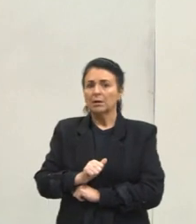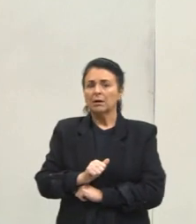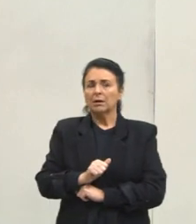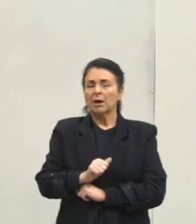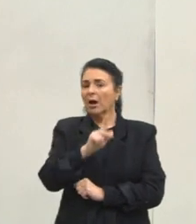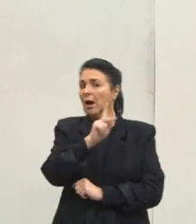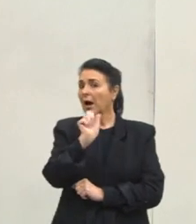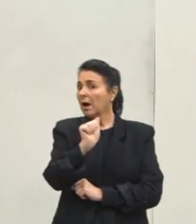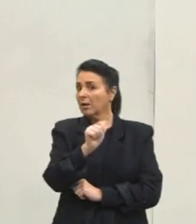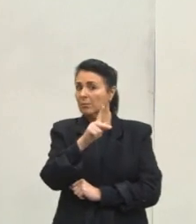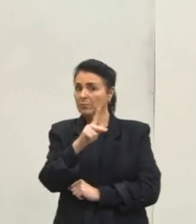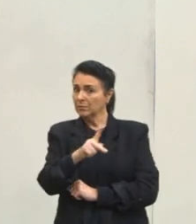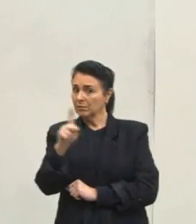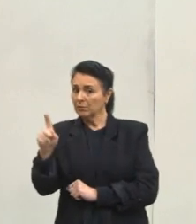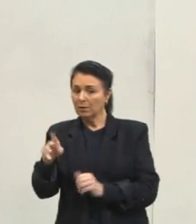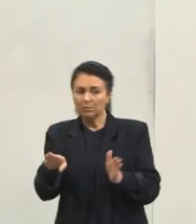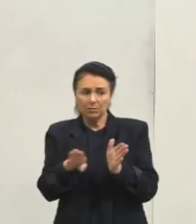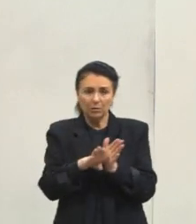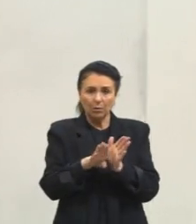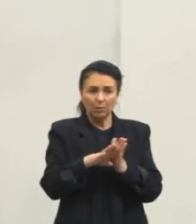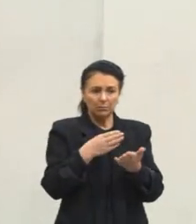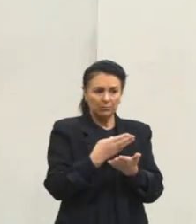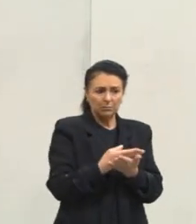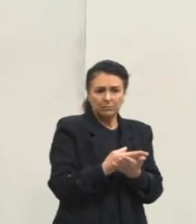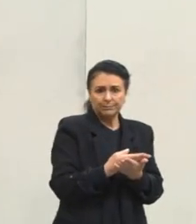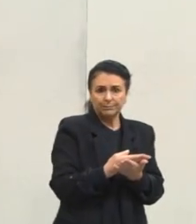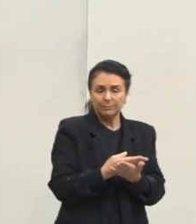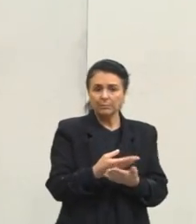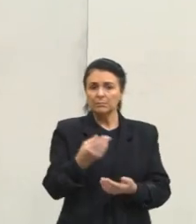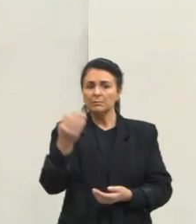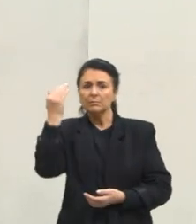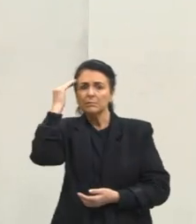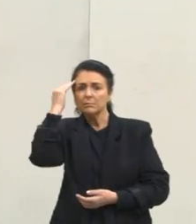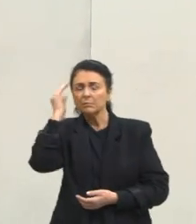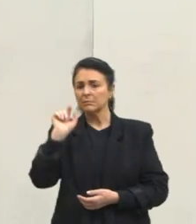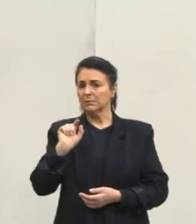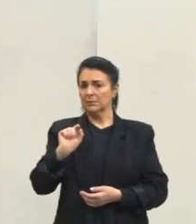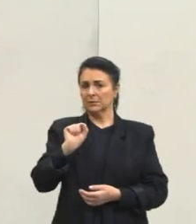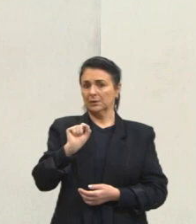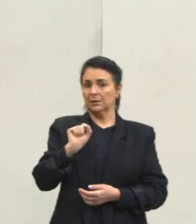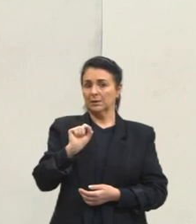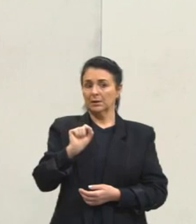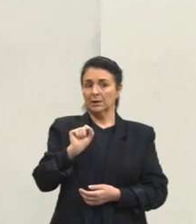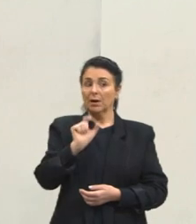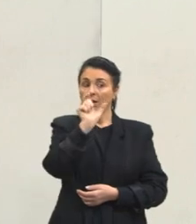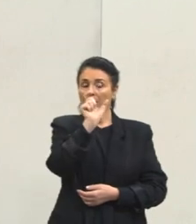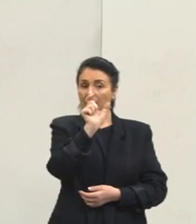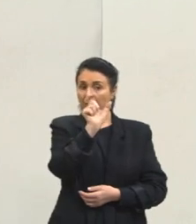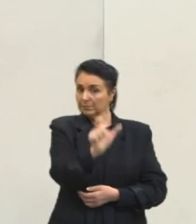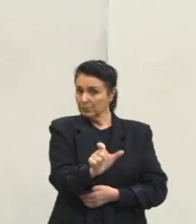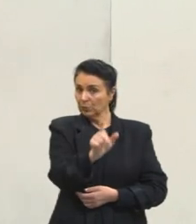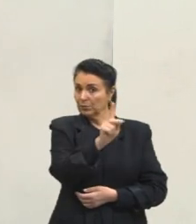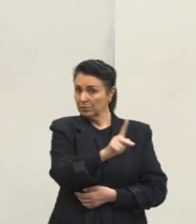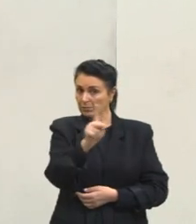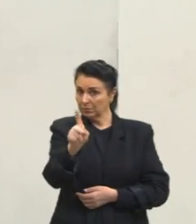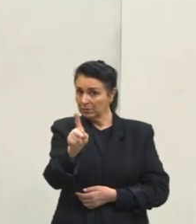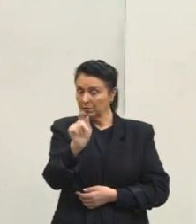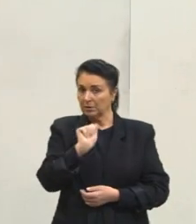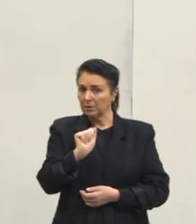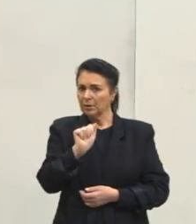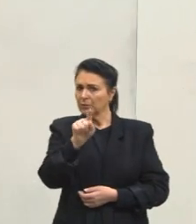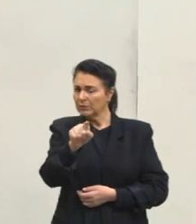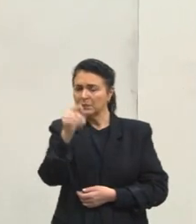professora né a professora chegou fica subentendido que ele é essa professora é de